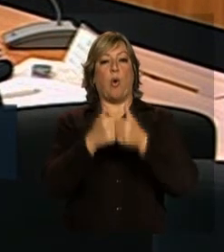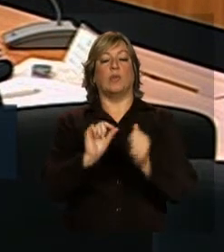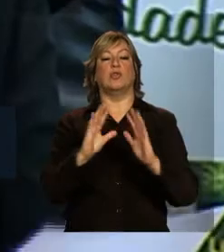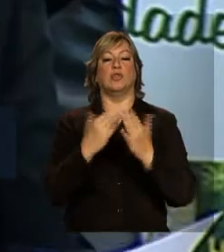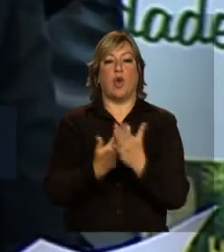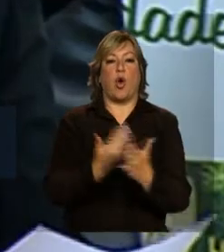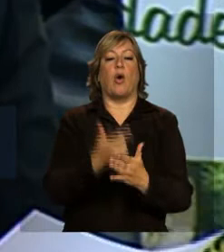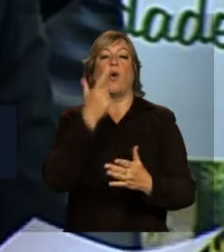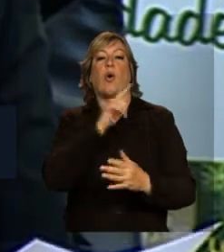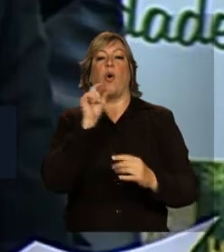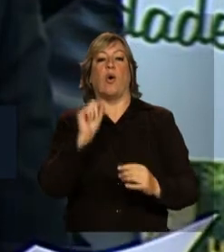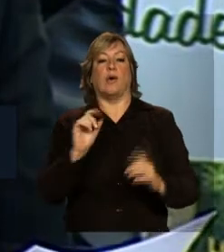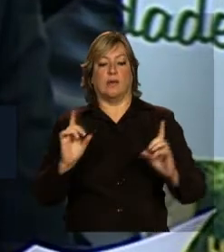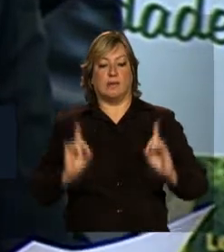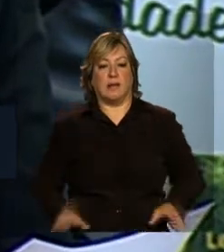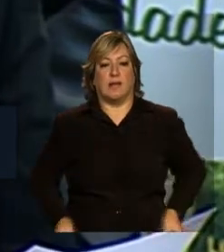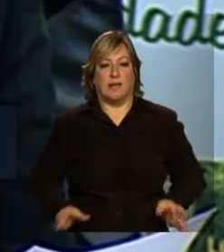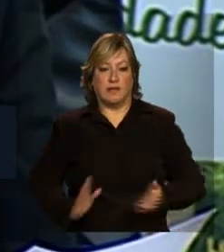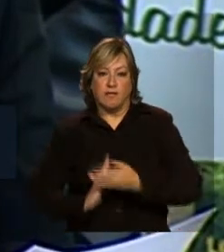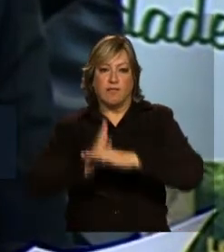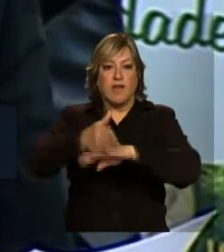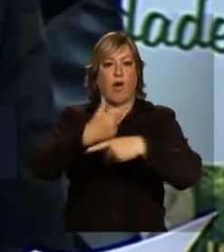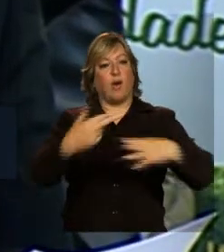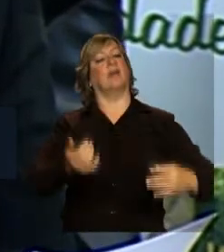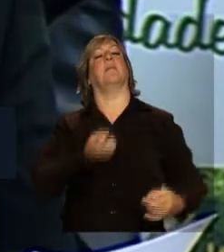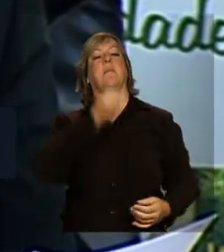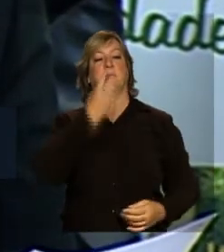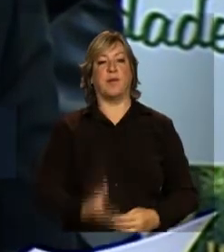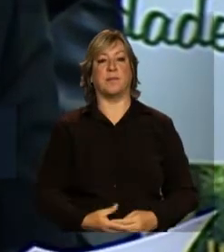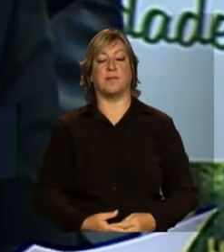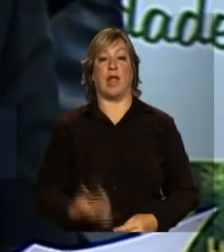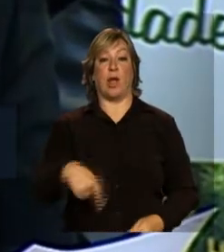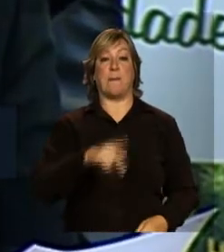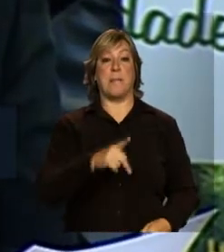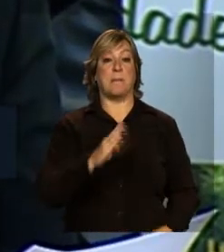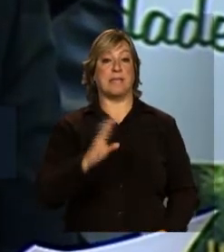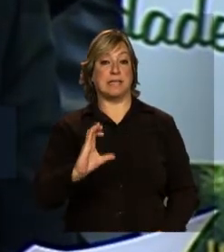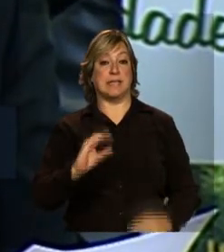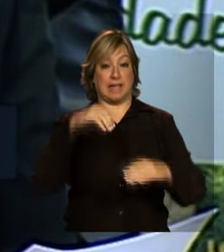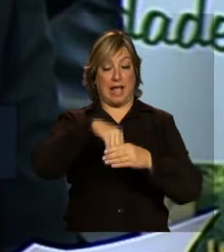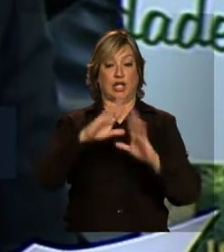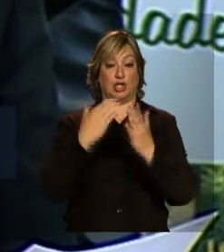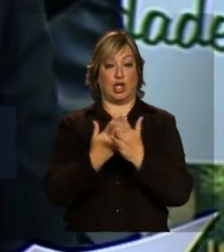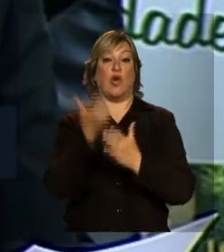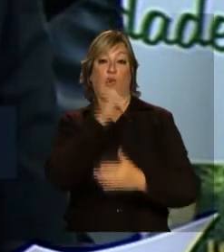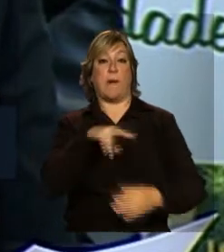acessível. Nós também podemos dizer que alcançamos a meta do BPC na escola.